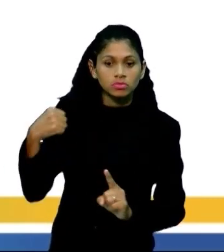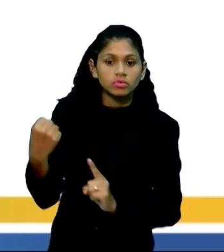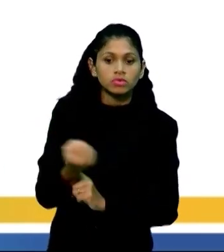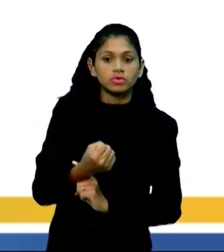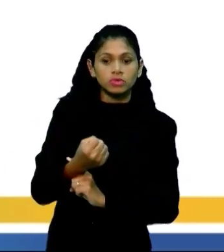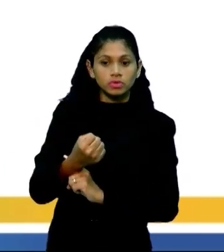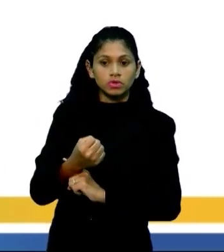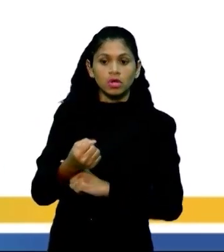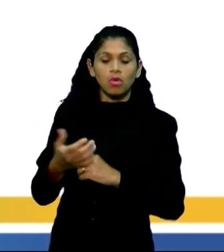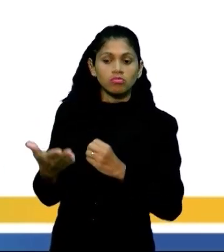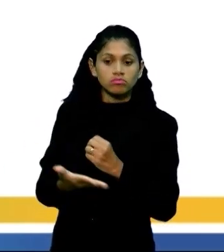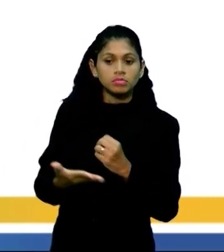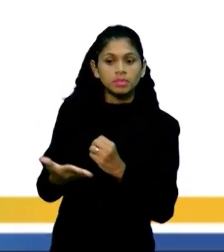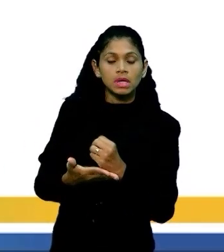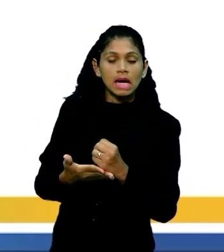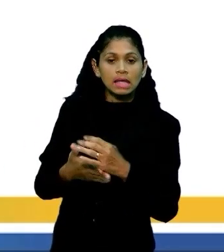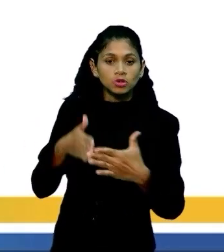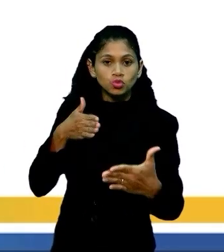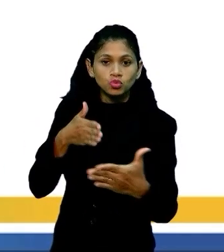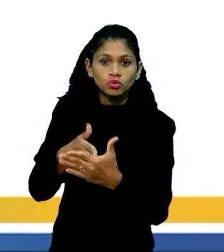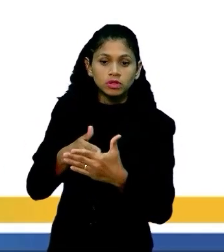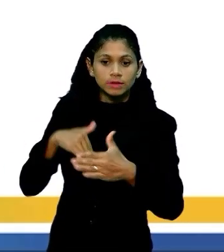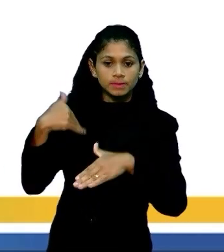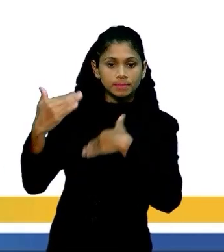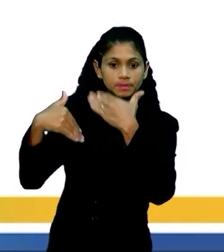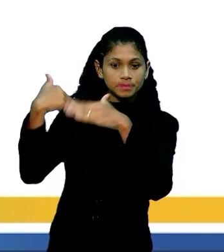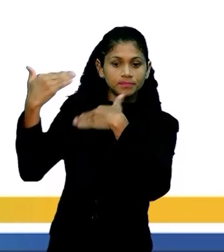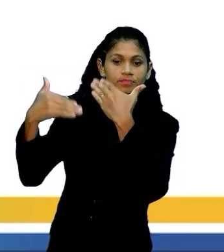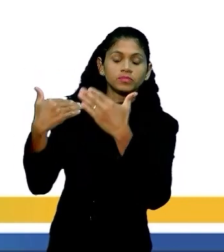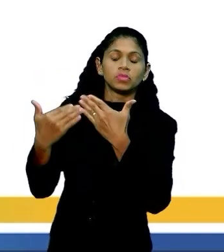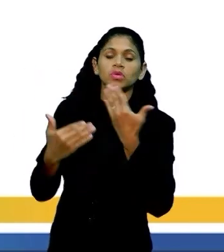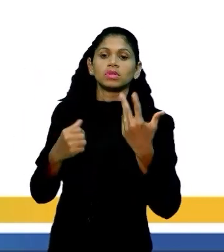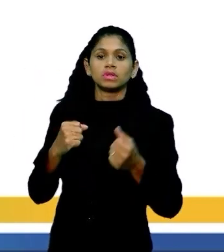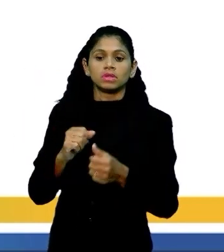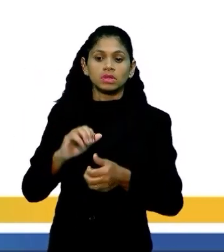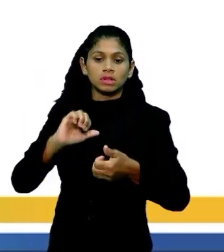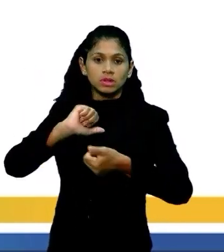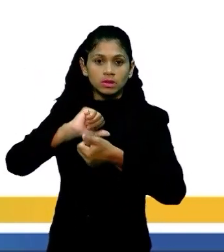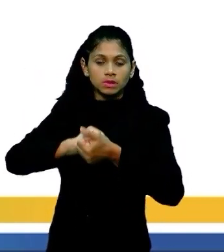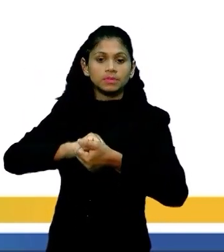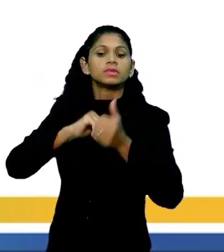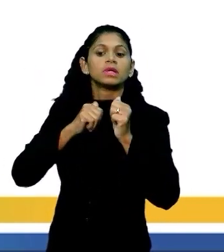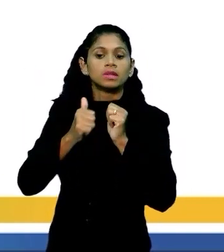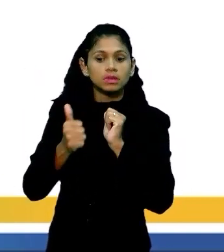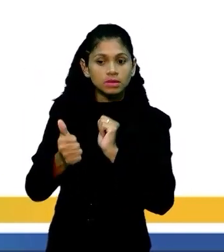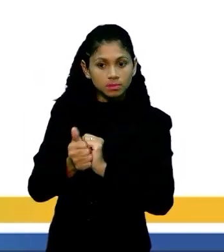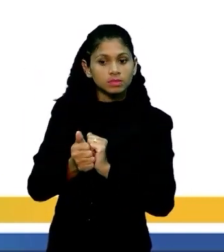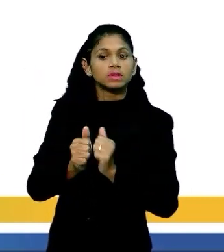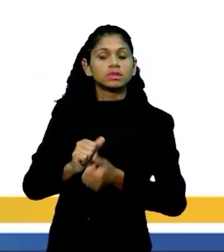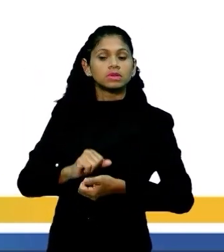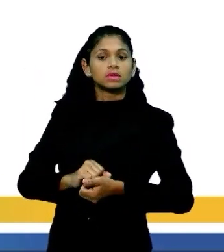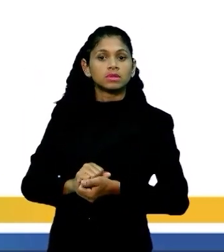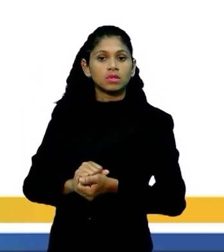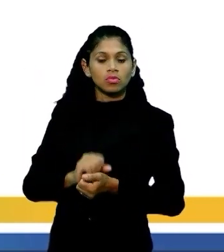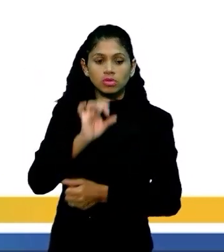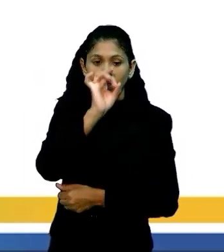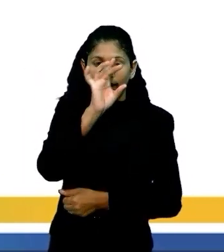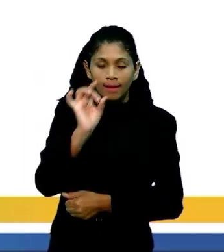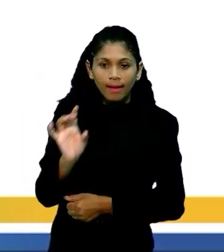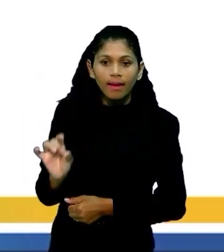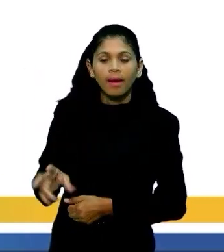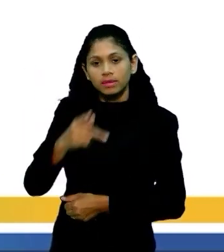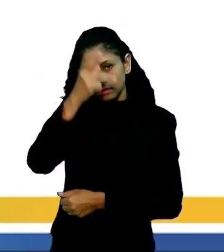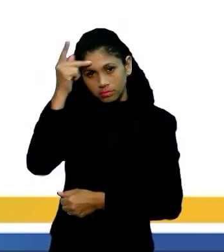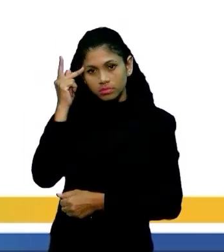as alternativas de adaptação das dos diferentes indivíduos essa aqui é uma das habilidades que vai ser mais cobradas prestem atenção